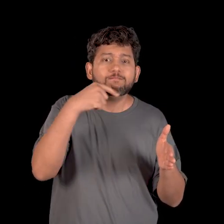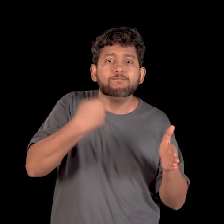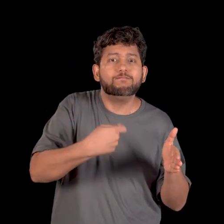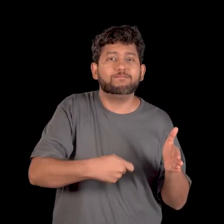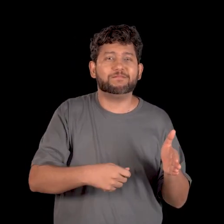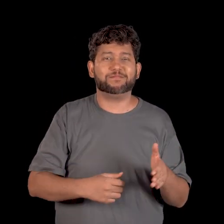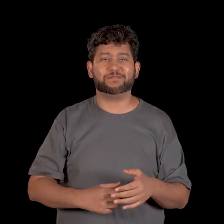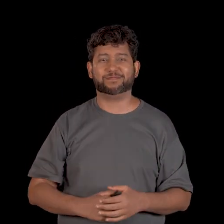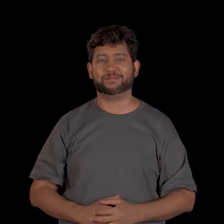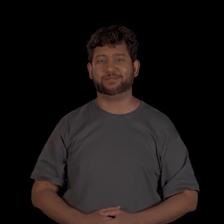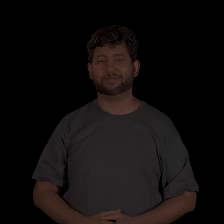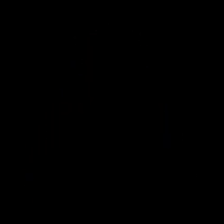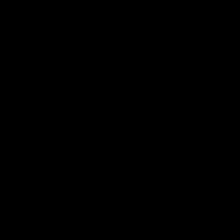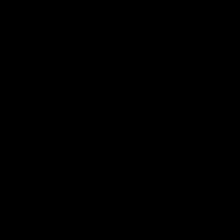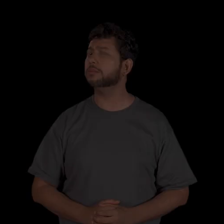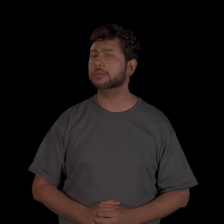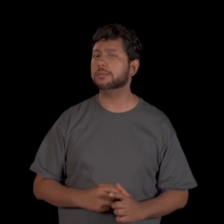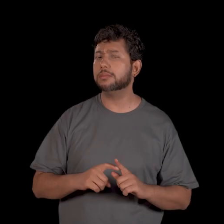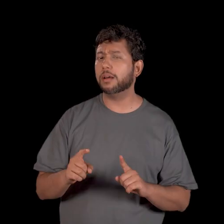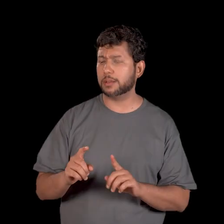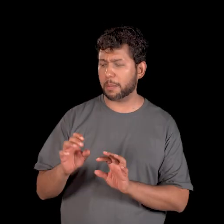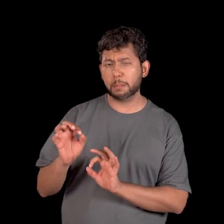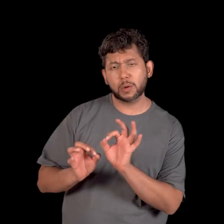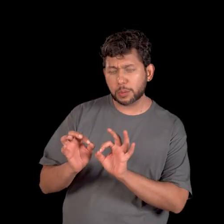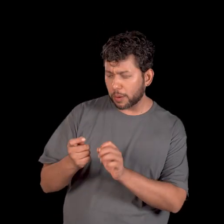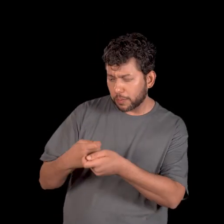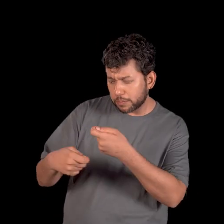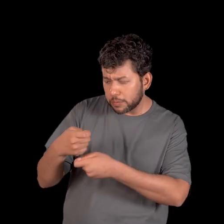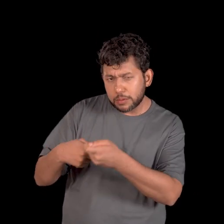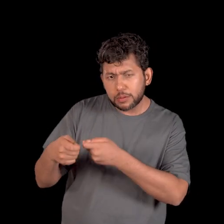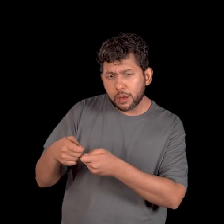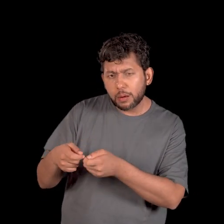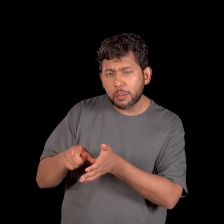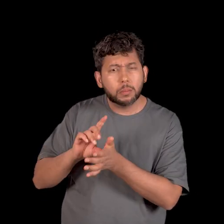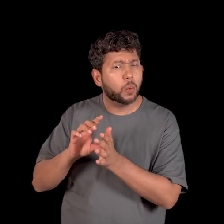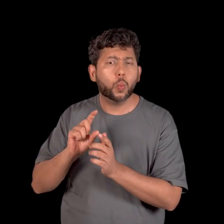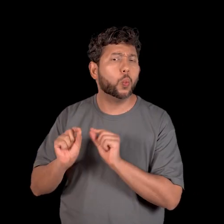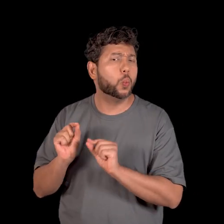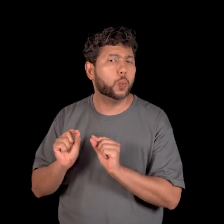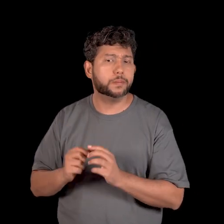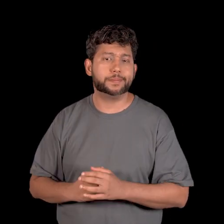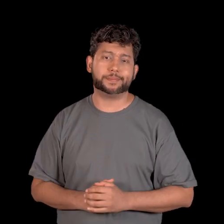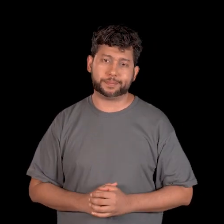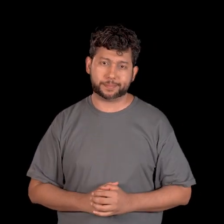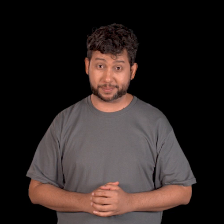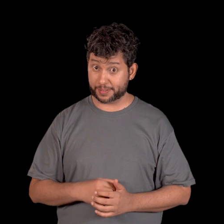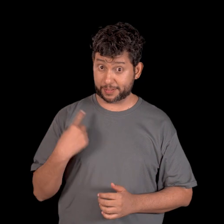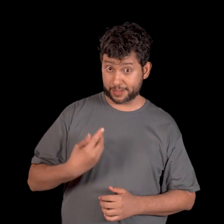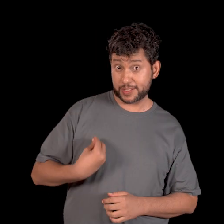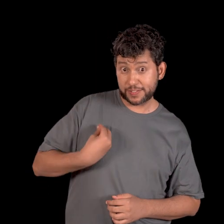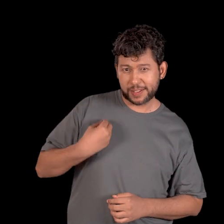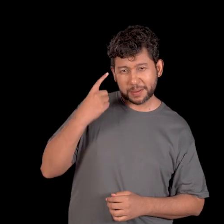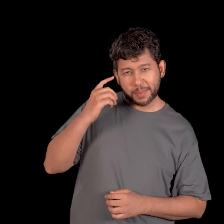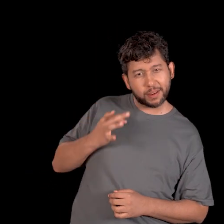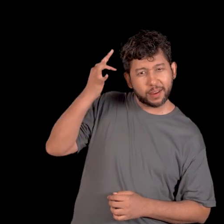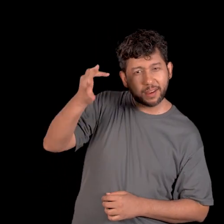ou serviço está inserido. O que é planejamento financeiro? Não podemos pensar em projeto de vida